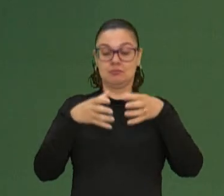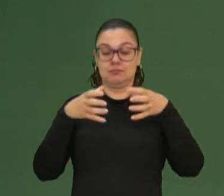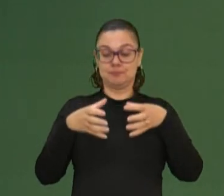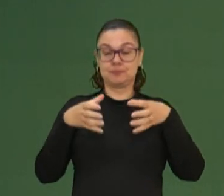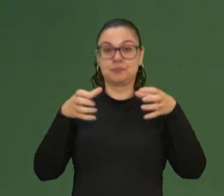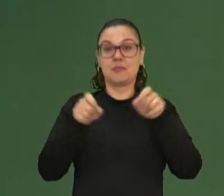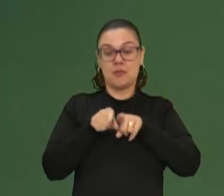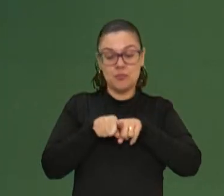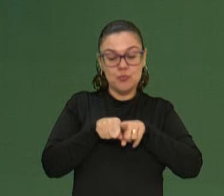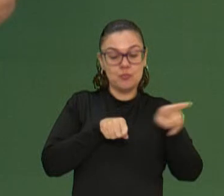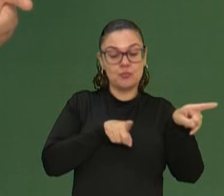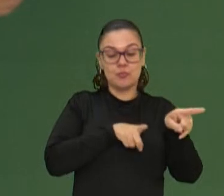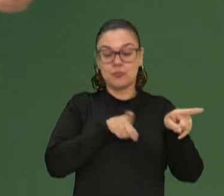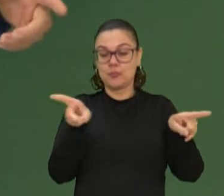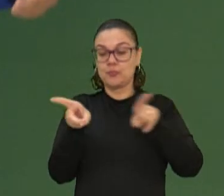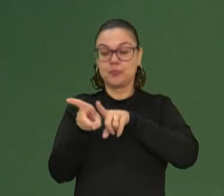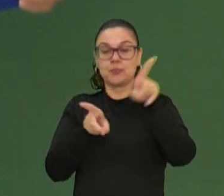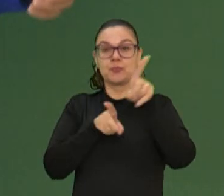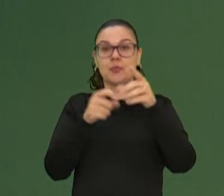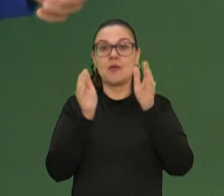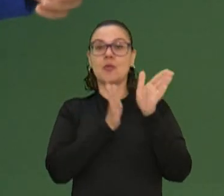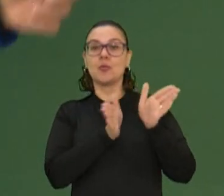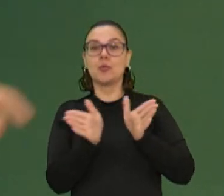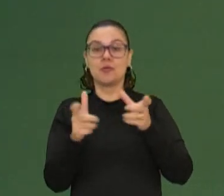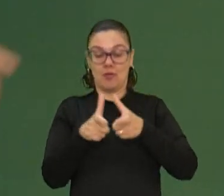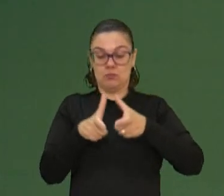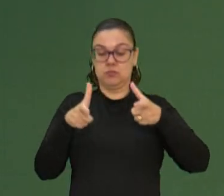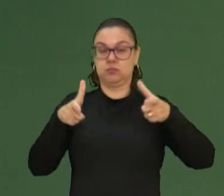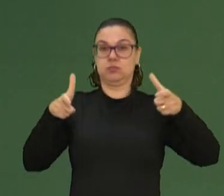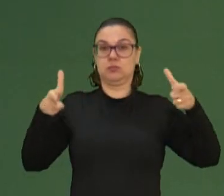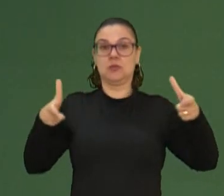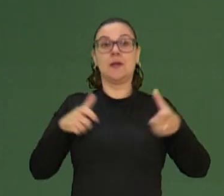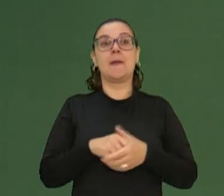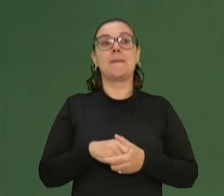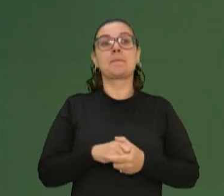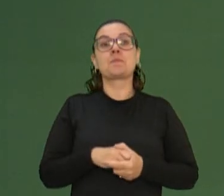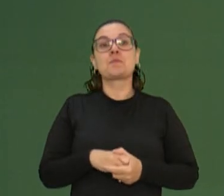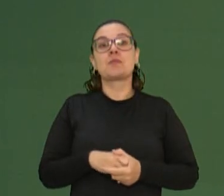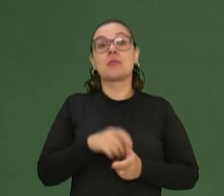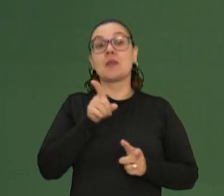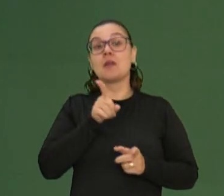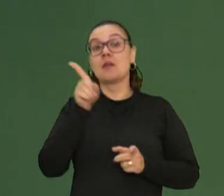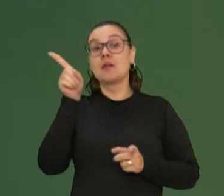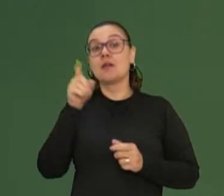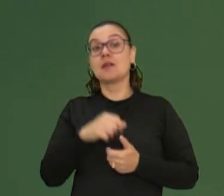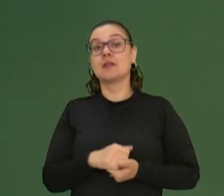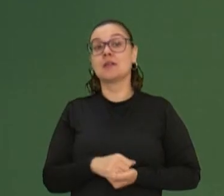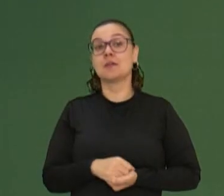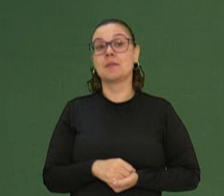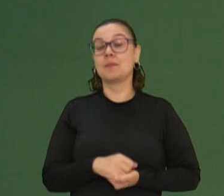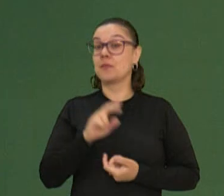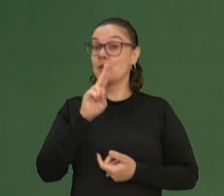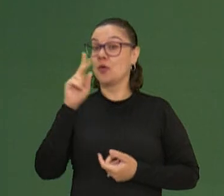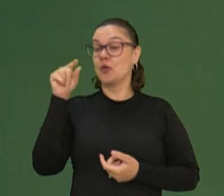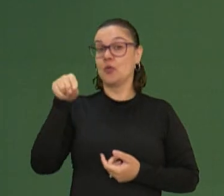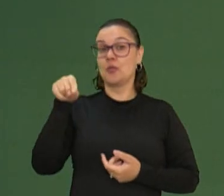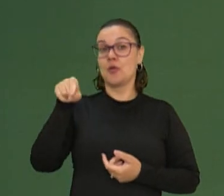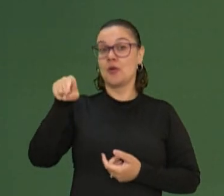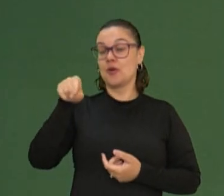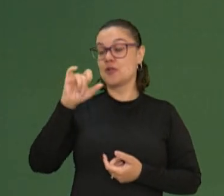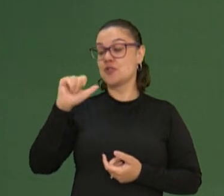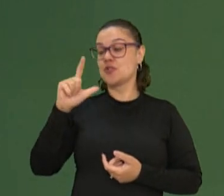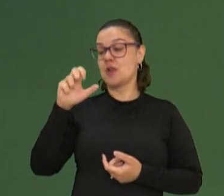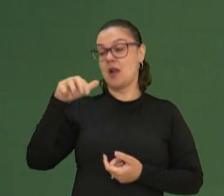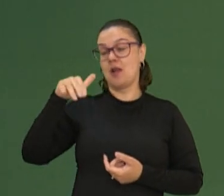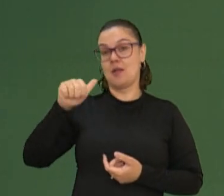vasos condutores. Vasos condutores, vasos condutores. Mas o procâmbio também cria diretamente os vasos condutores,